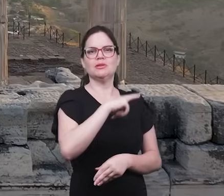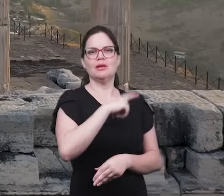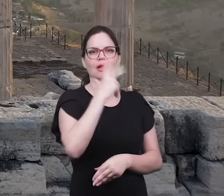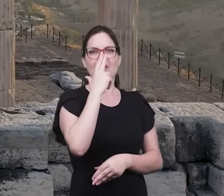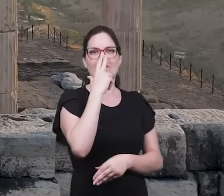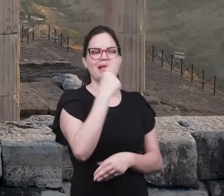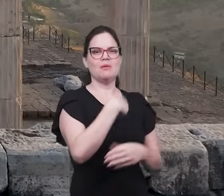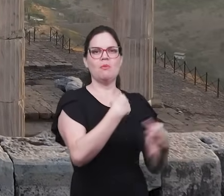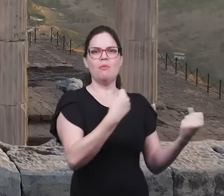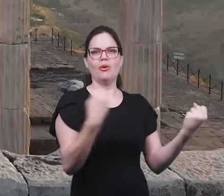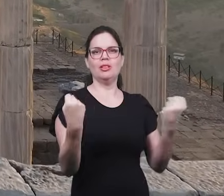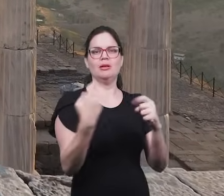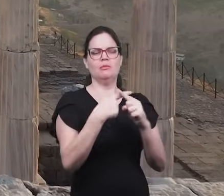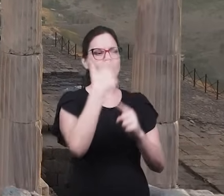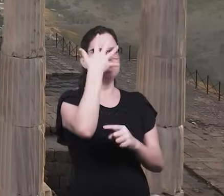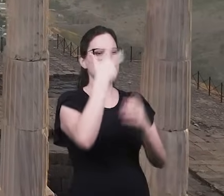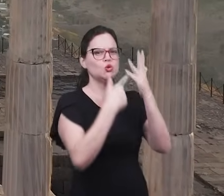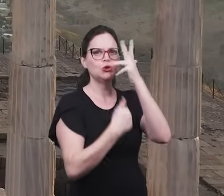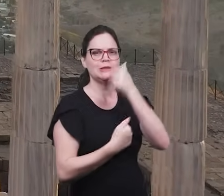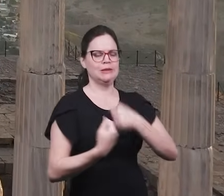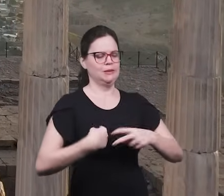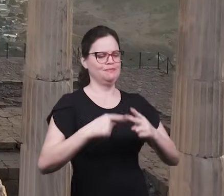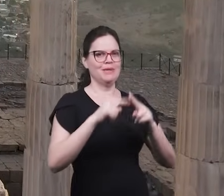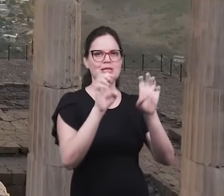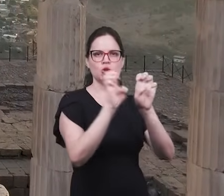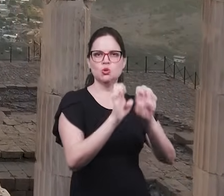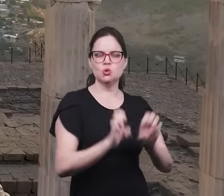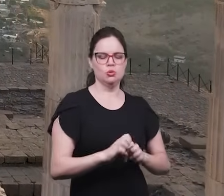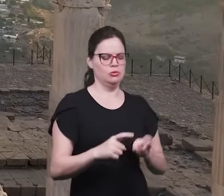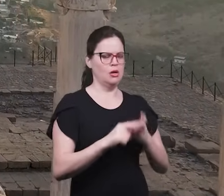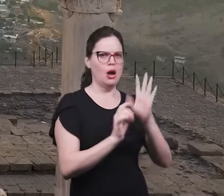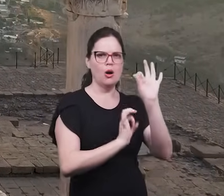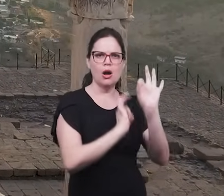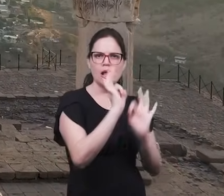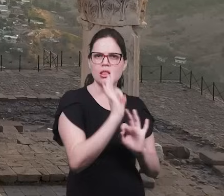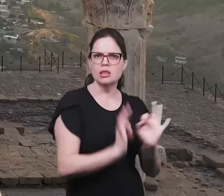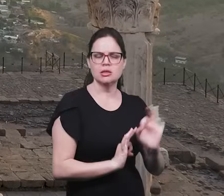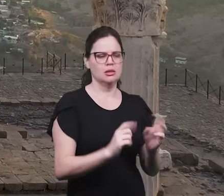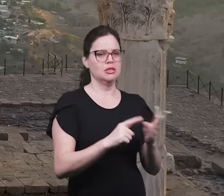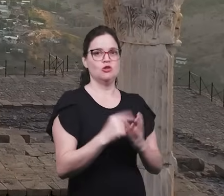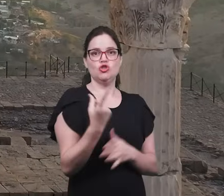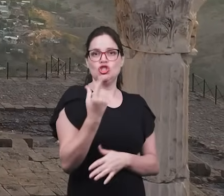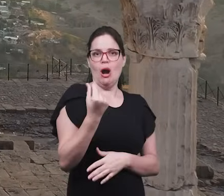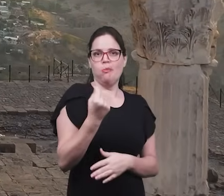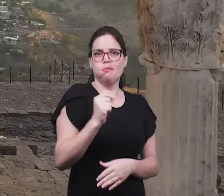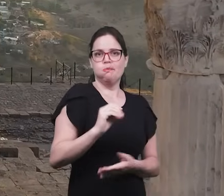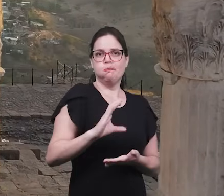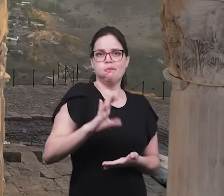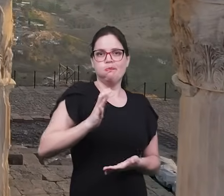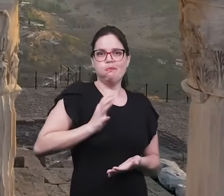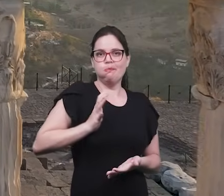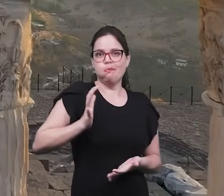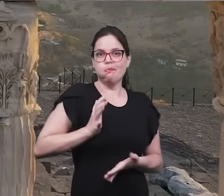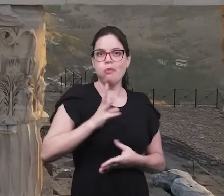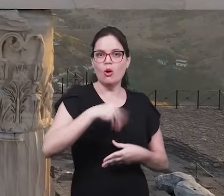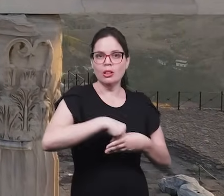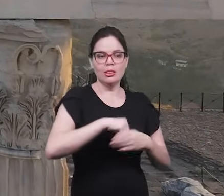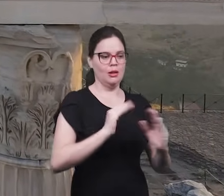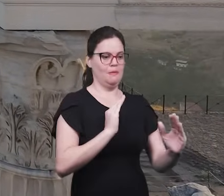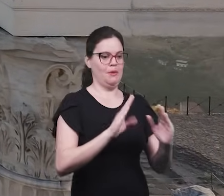pela organização, pelo dinheiro, né? Então, isso foi o esplendor do